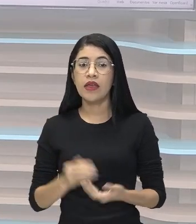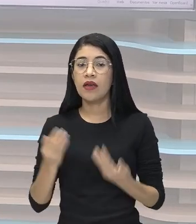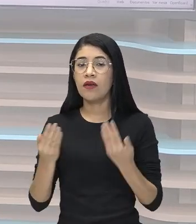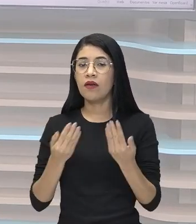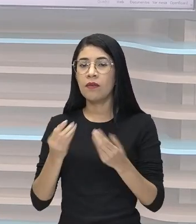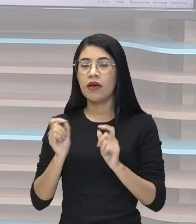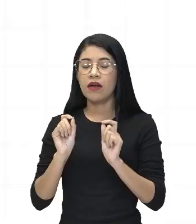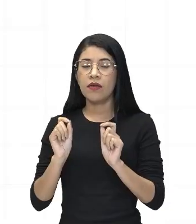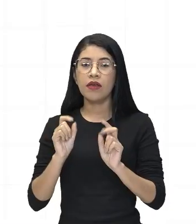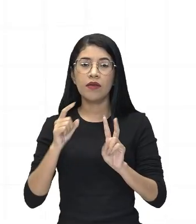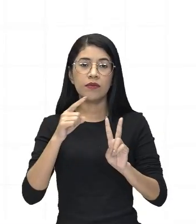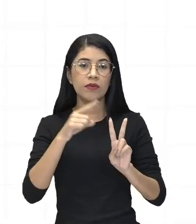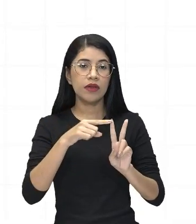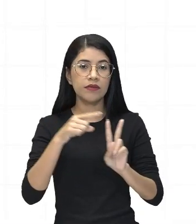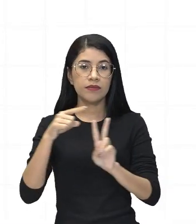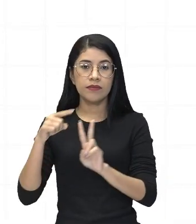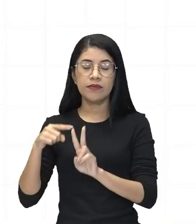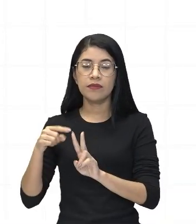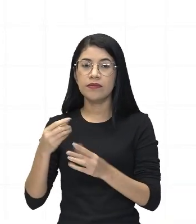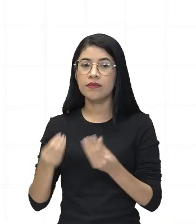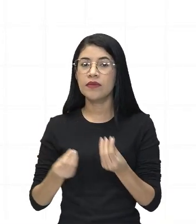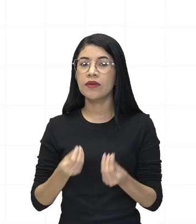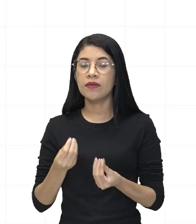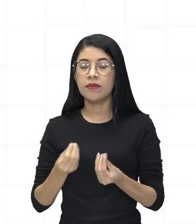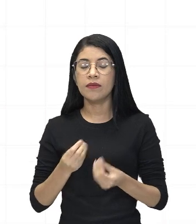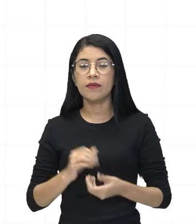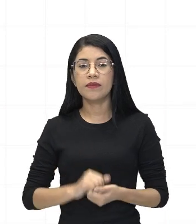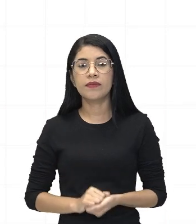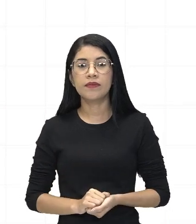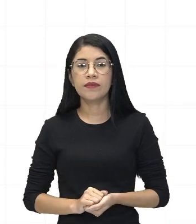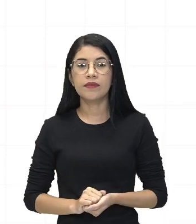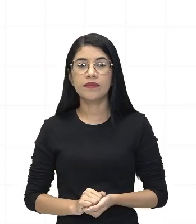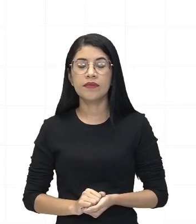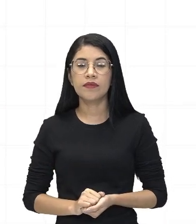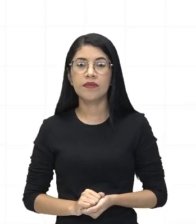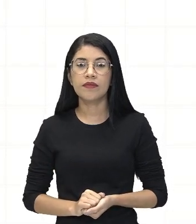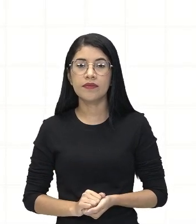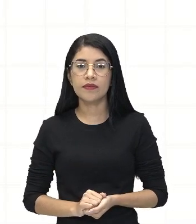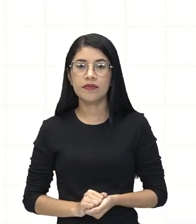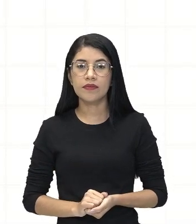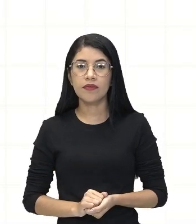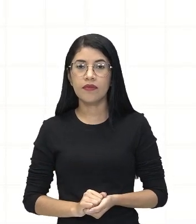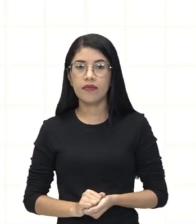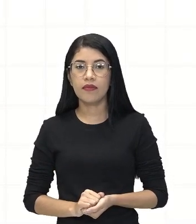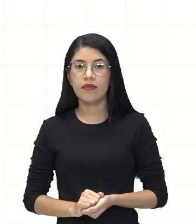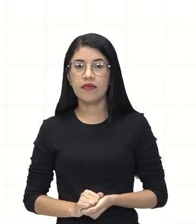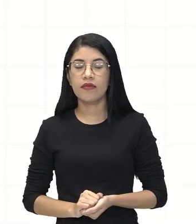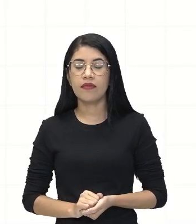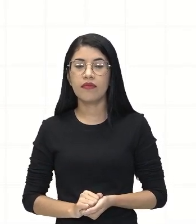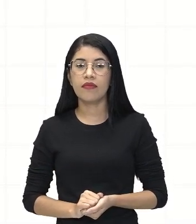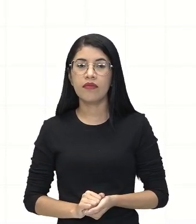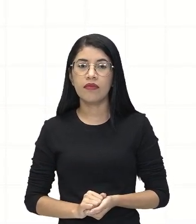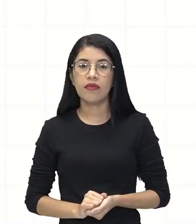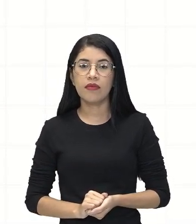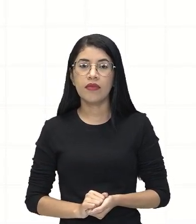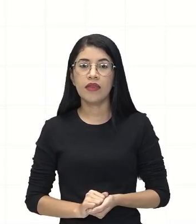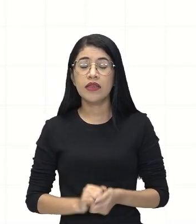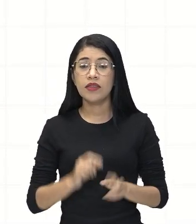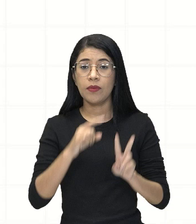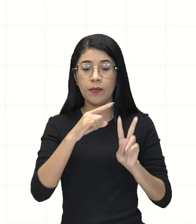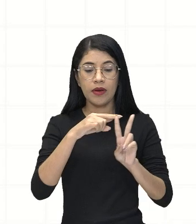de radicais. Vamos lá. Então, comparação de radical. Quando eu quero comparar